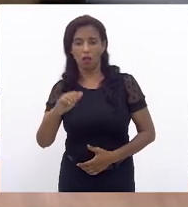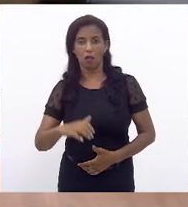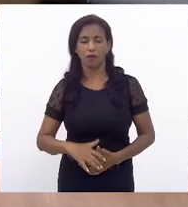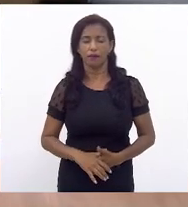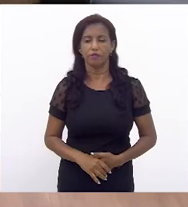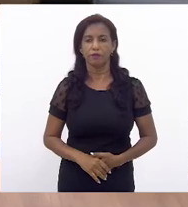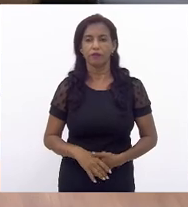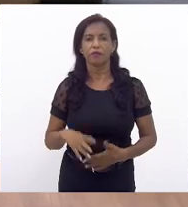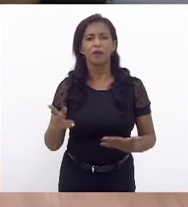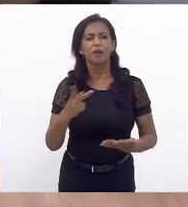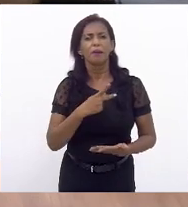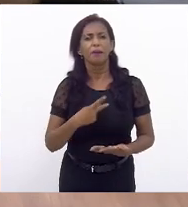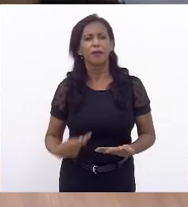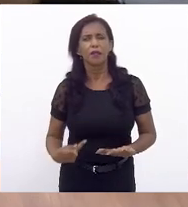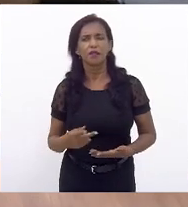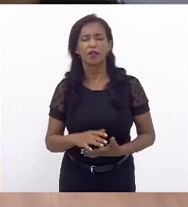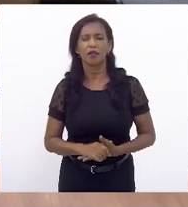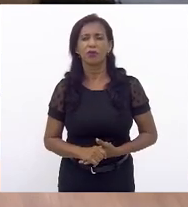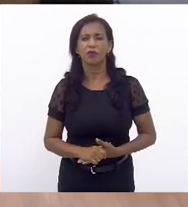Deputado... Senhor presidente,